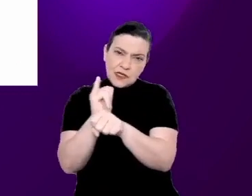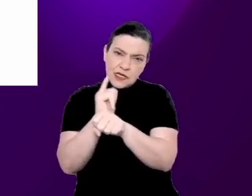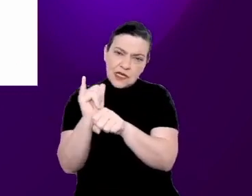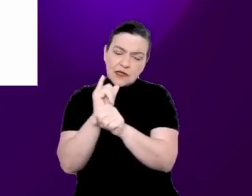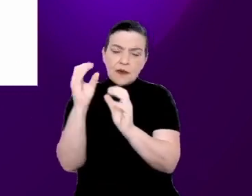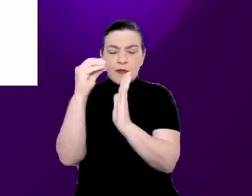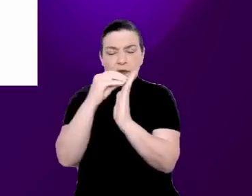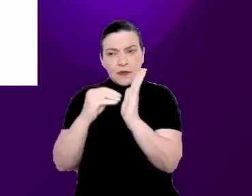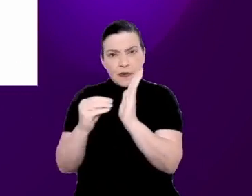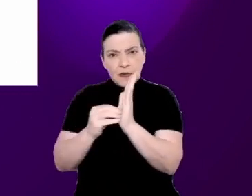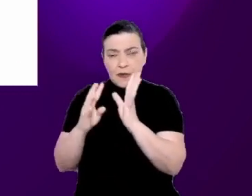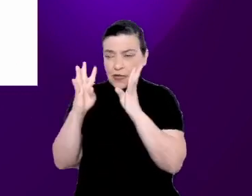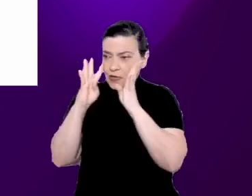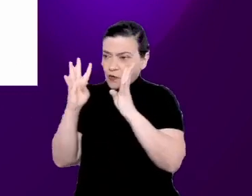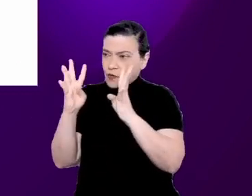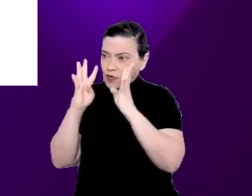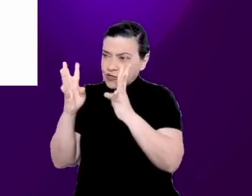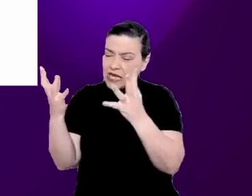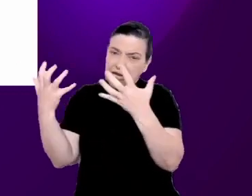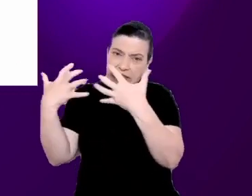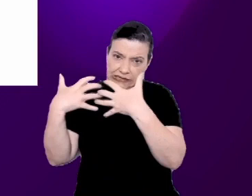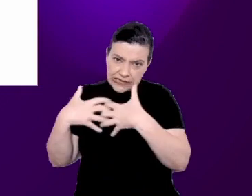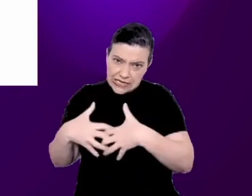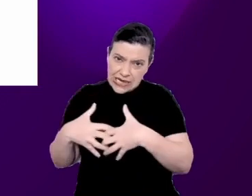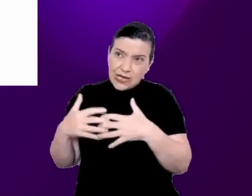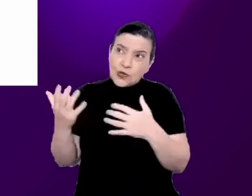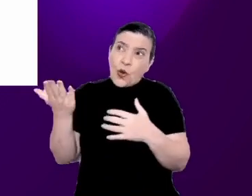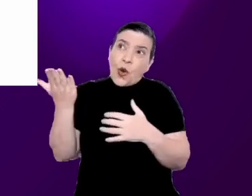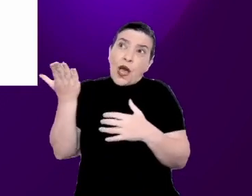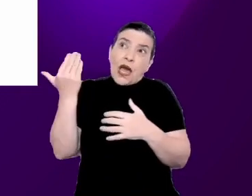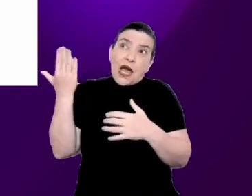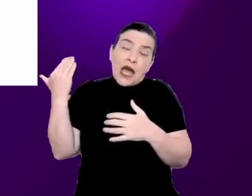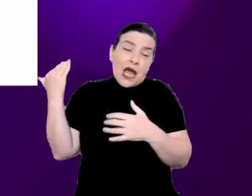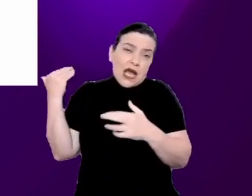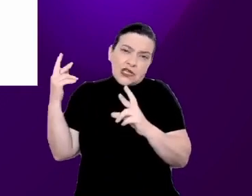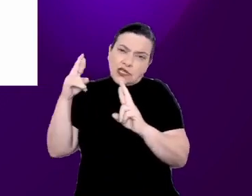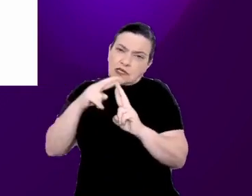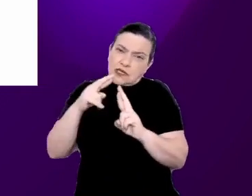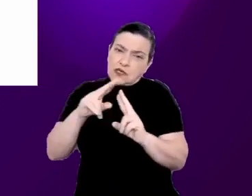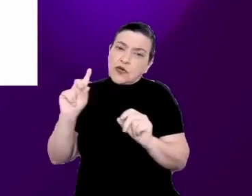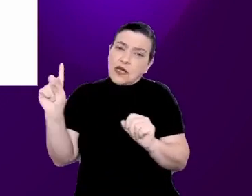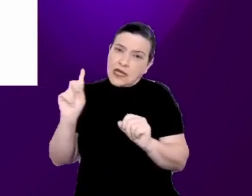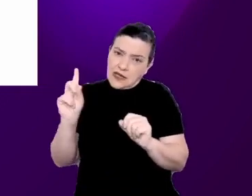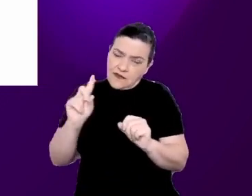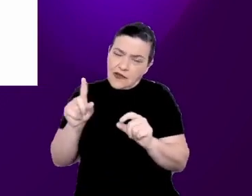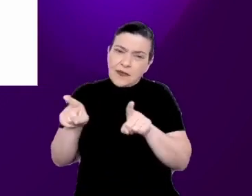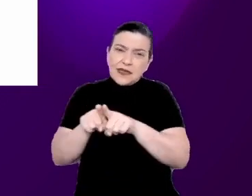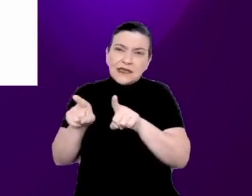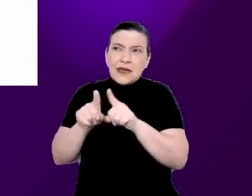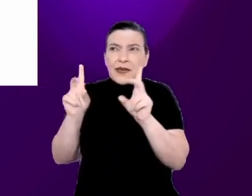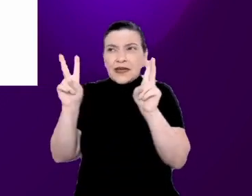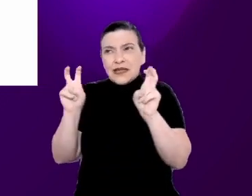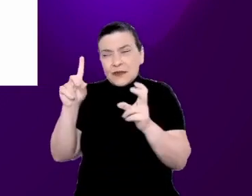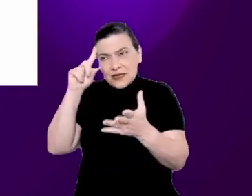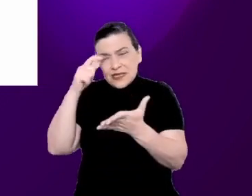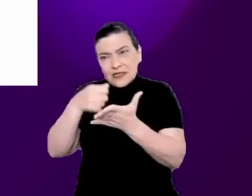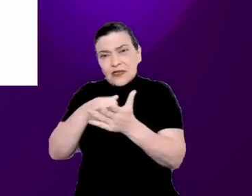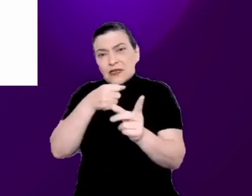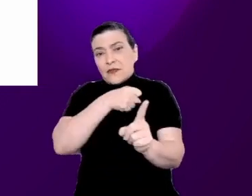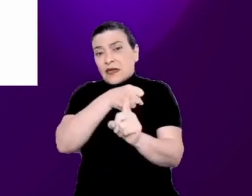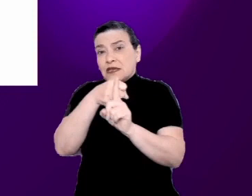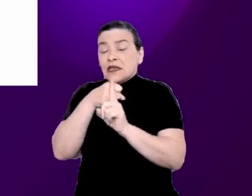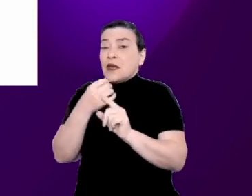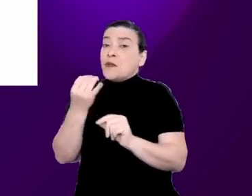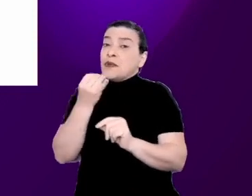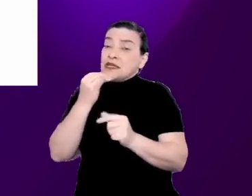e eficiência. Então não era tão urgente assim proporcionar uma assistência diferente ou mesmo tomar decisões sobre temas muito impactantes, como por exemplo o que não